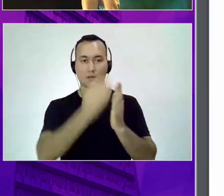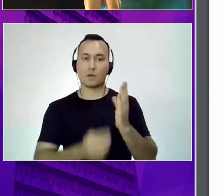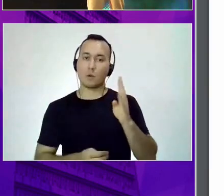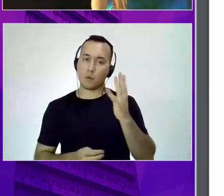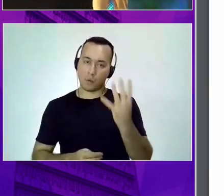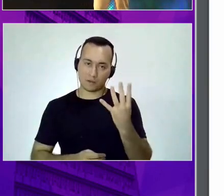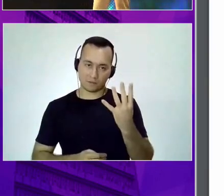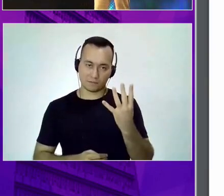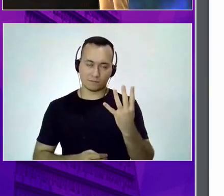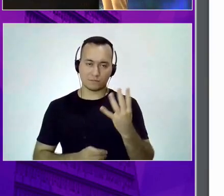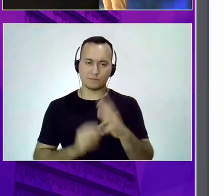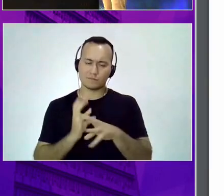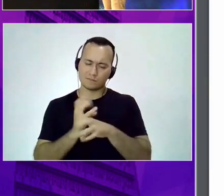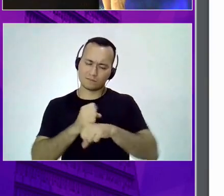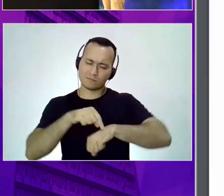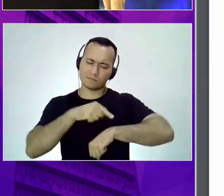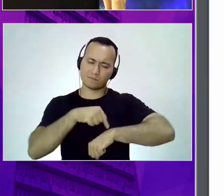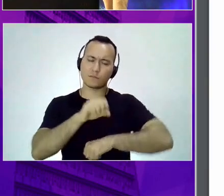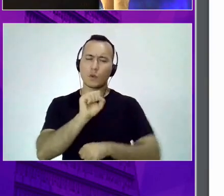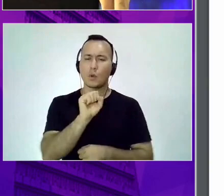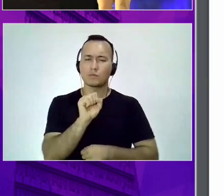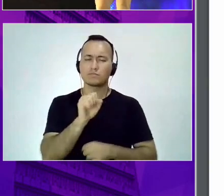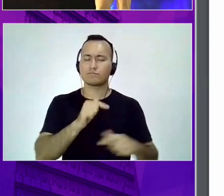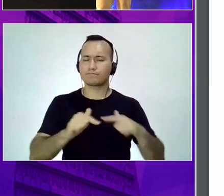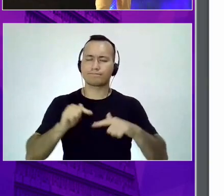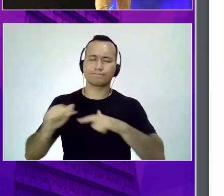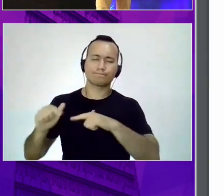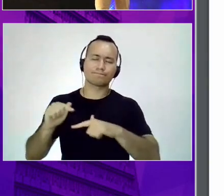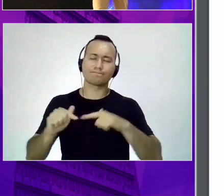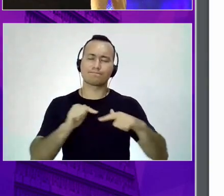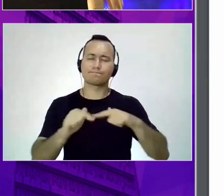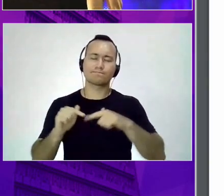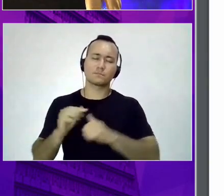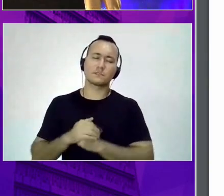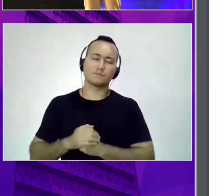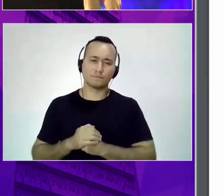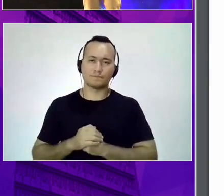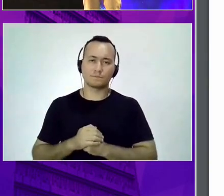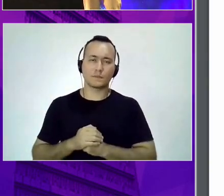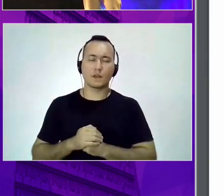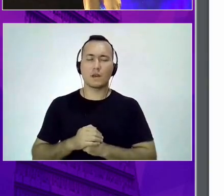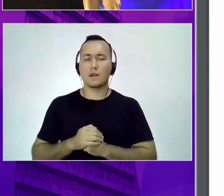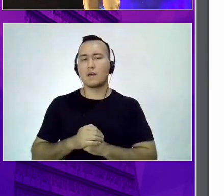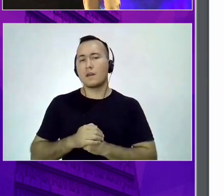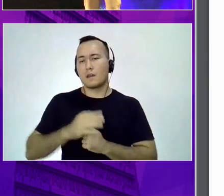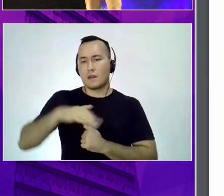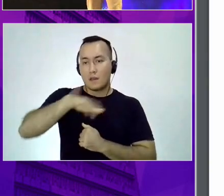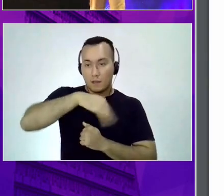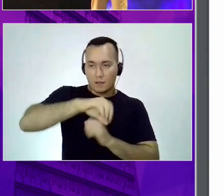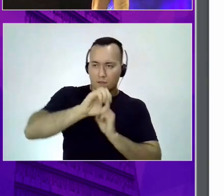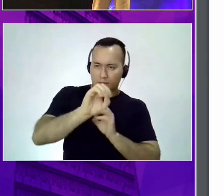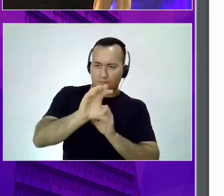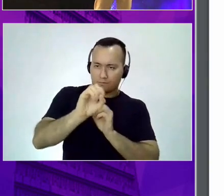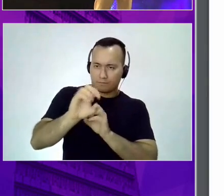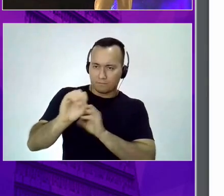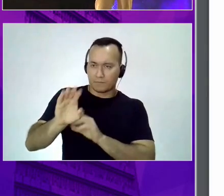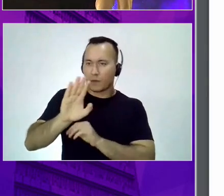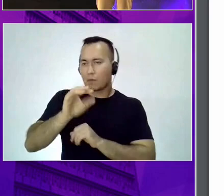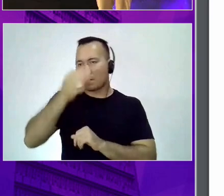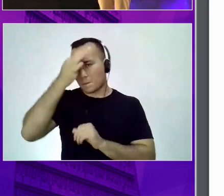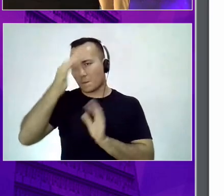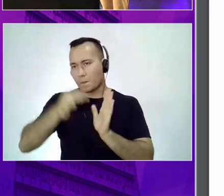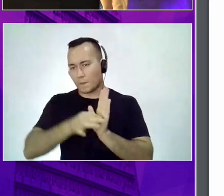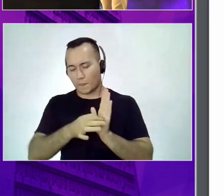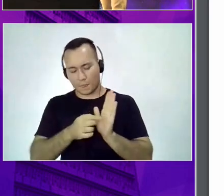nesse processo, essas 4 agendas, a gente fala sobre IA, ensina um pouco sobre IA, dessa introdução, a gente